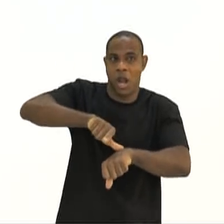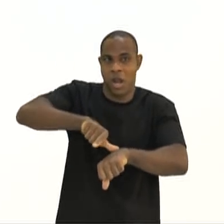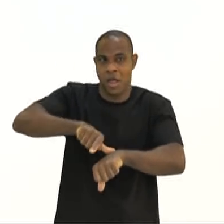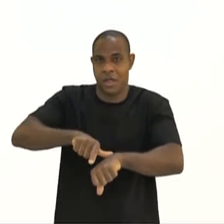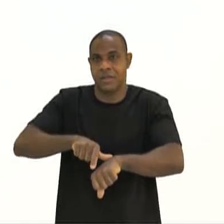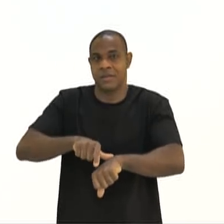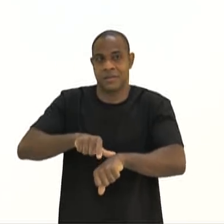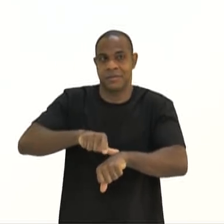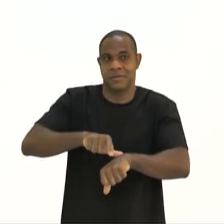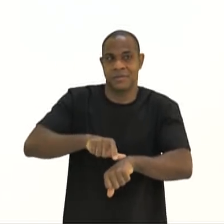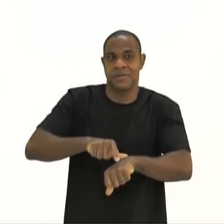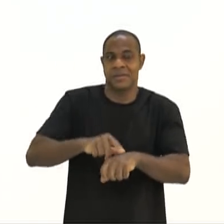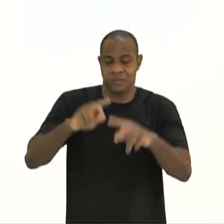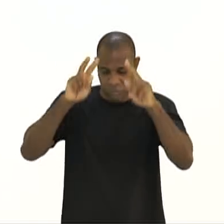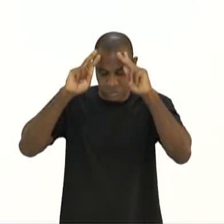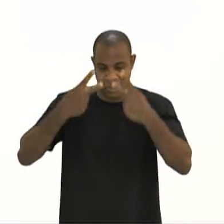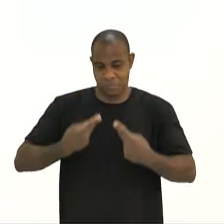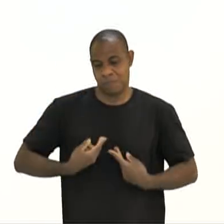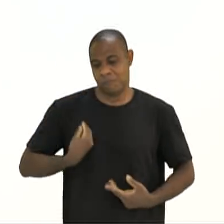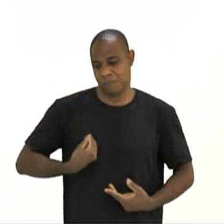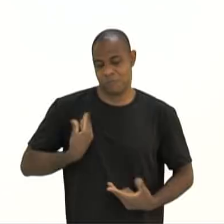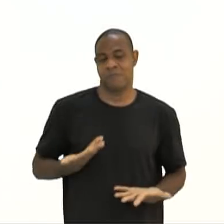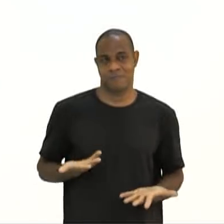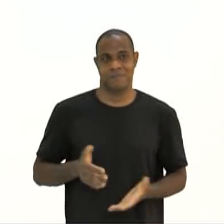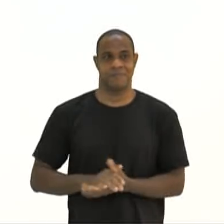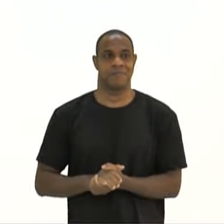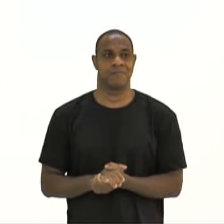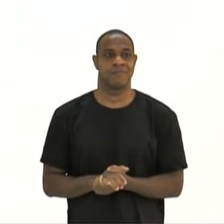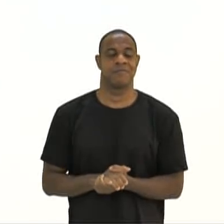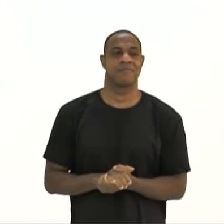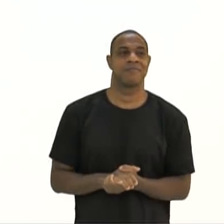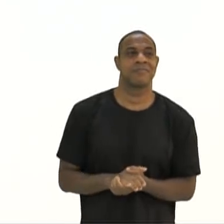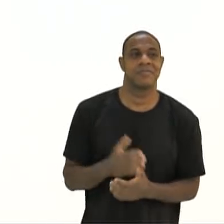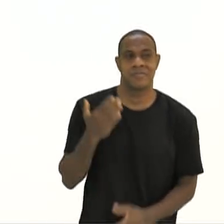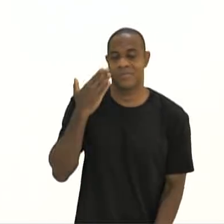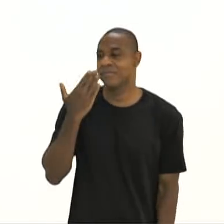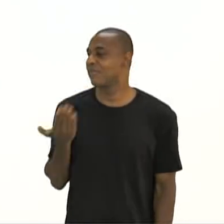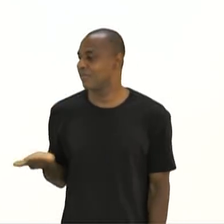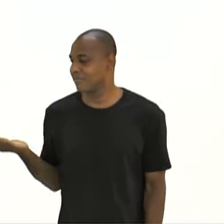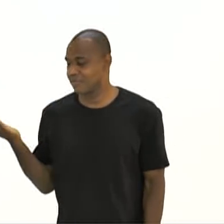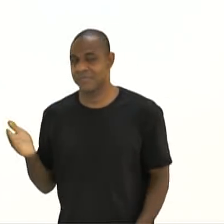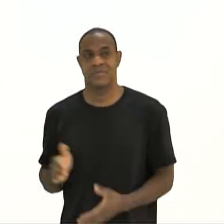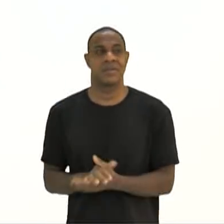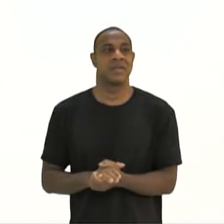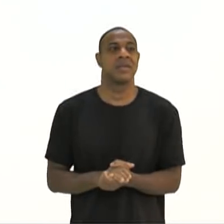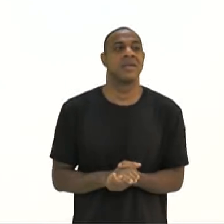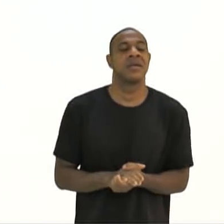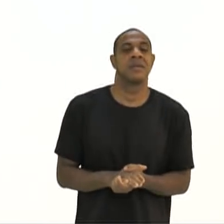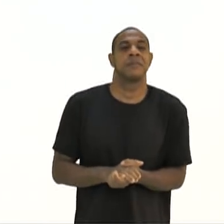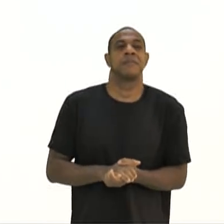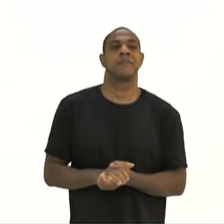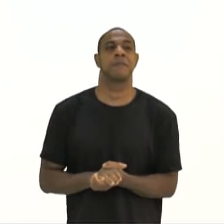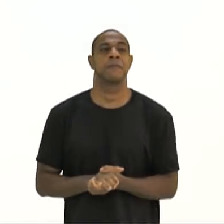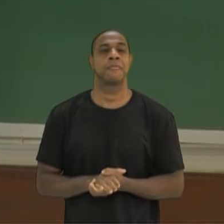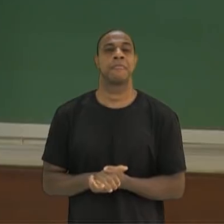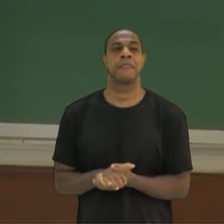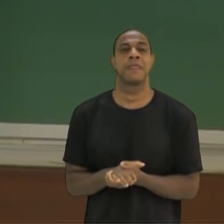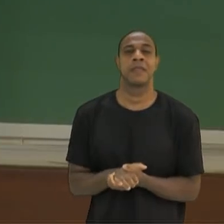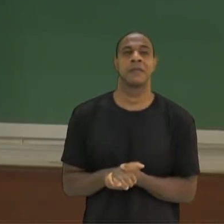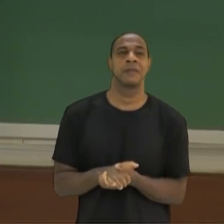humana. E isso fica muito presente nesse fragmento de texto da Clarice Lispector que nós estamos analisando nessa aula.